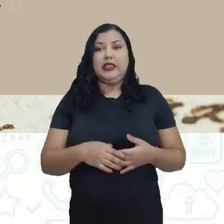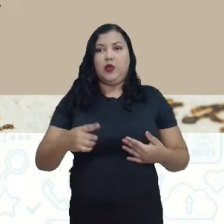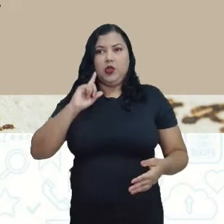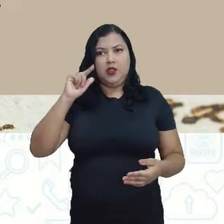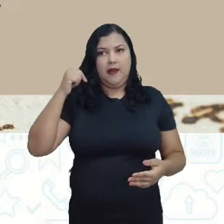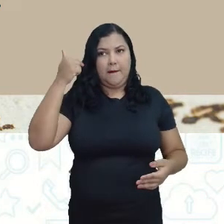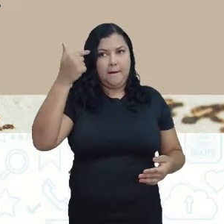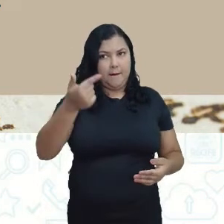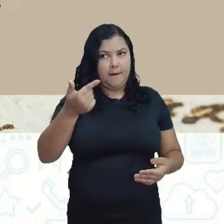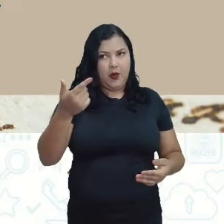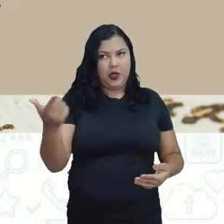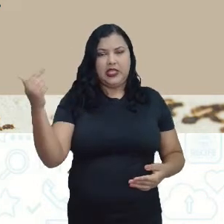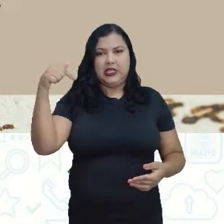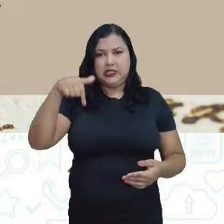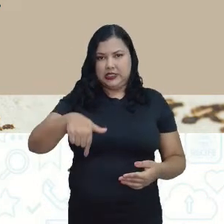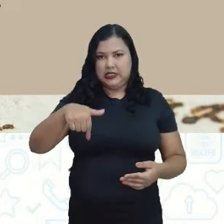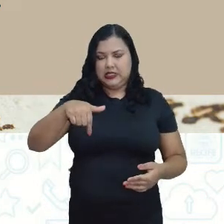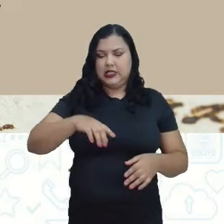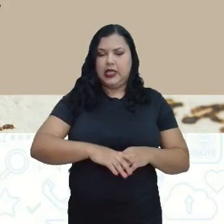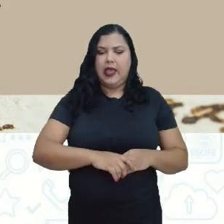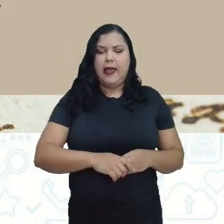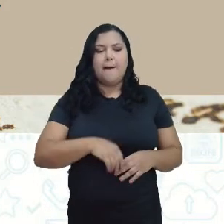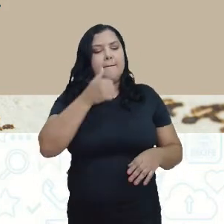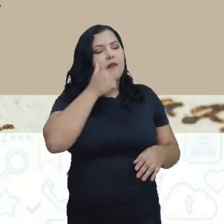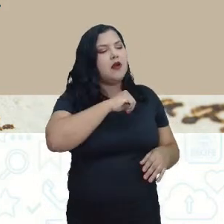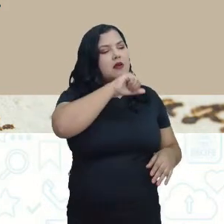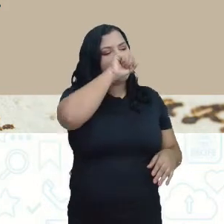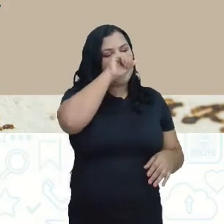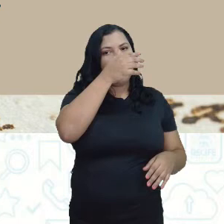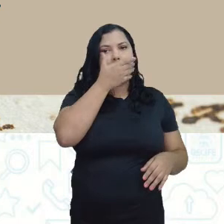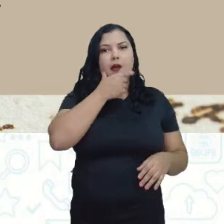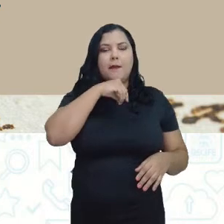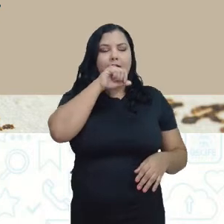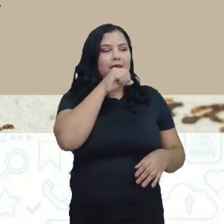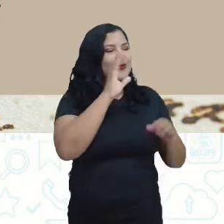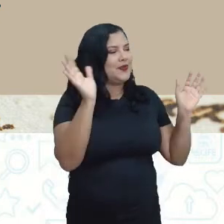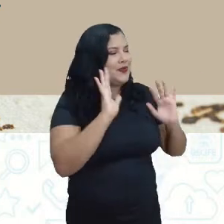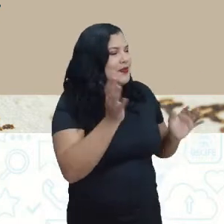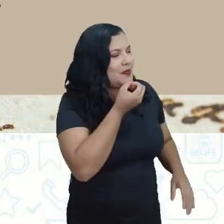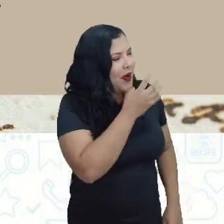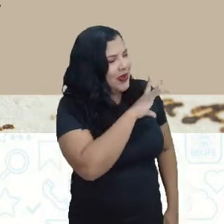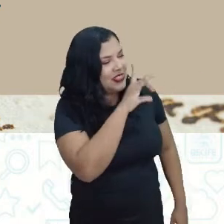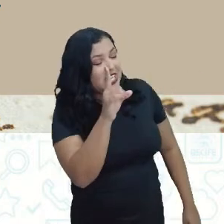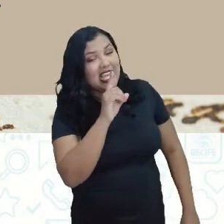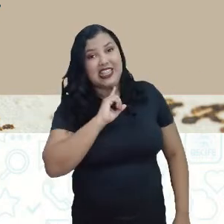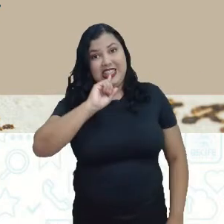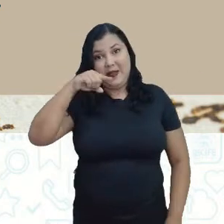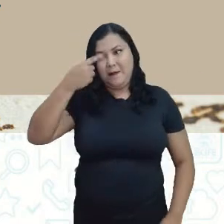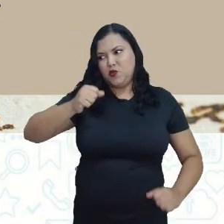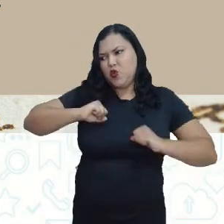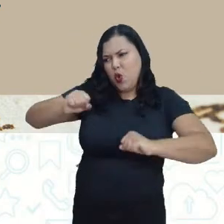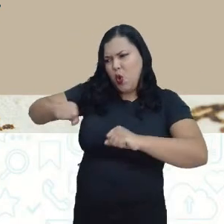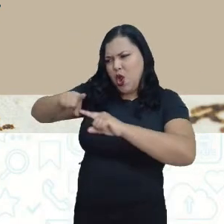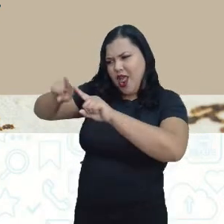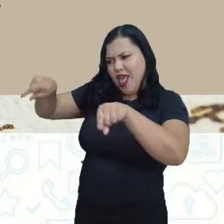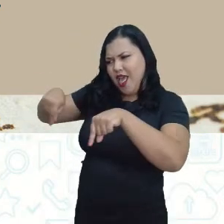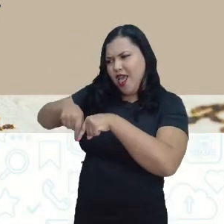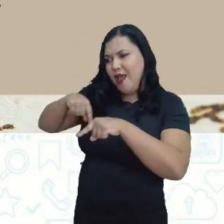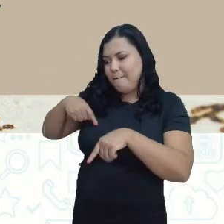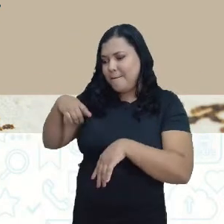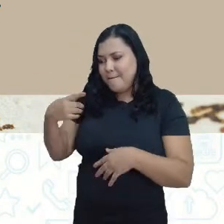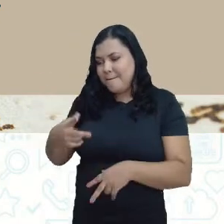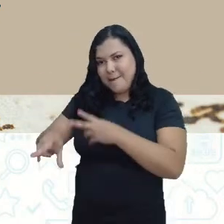7, fui dar bom dia à mamãe e ao papai. E depois corri à sala de estar para